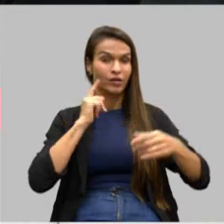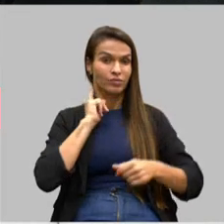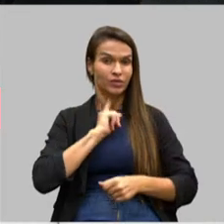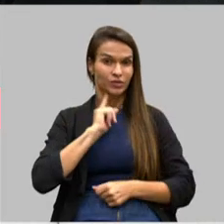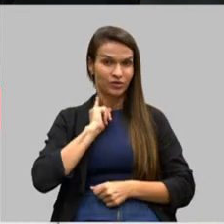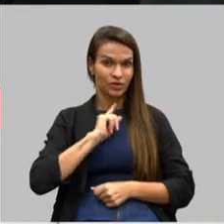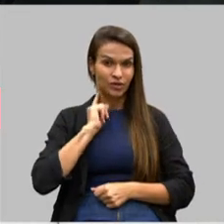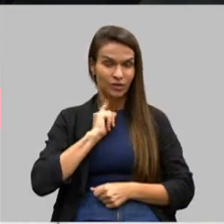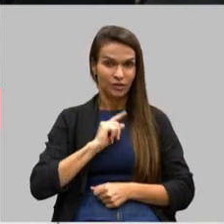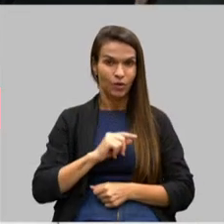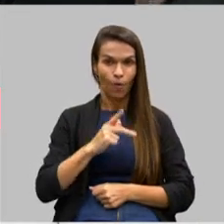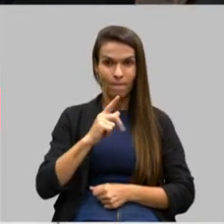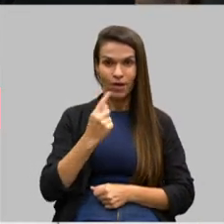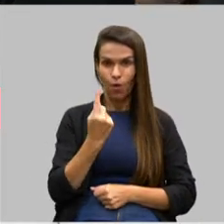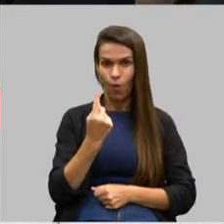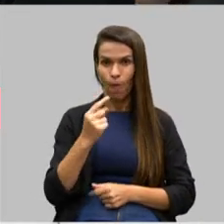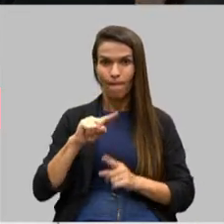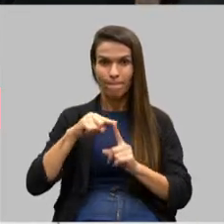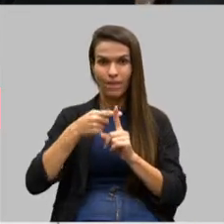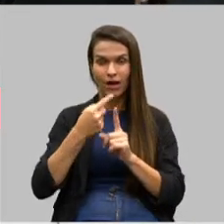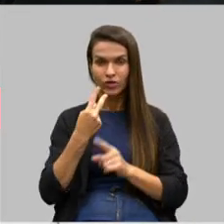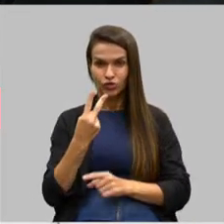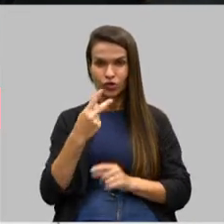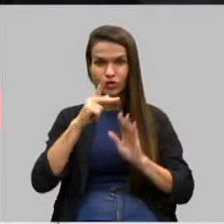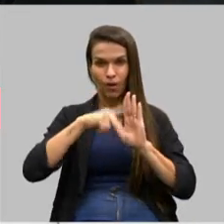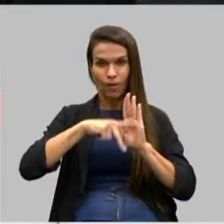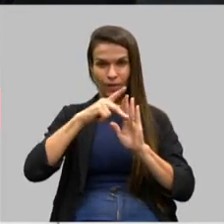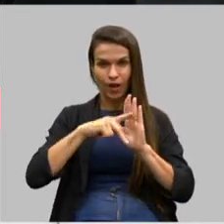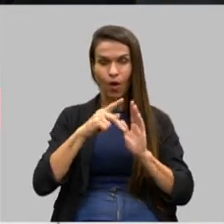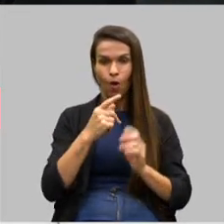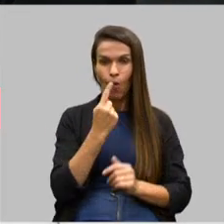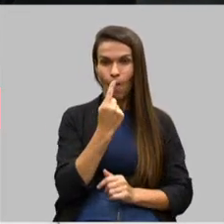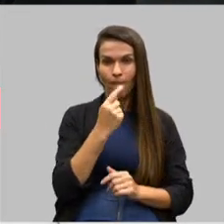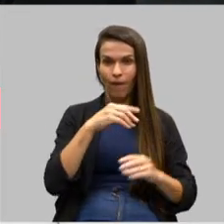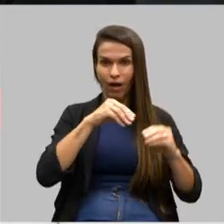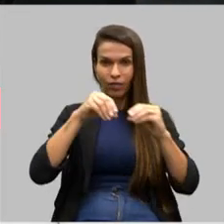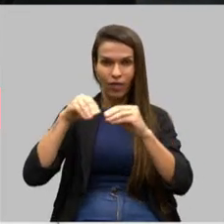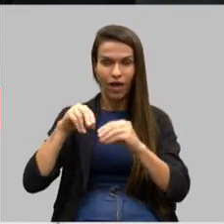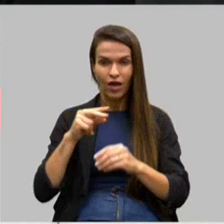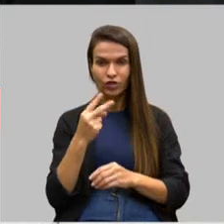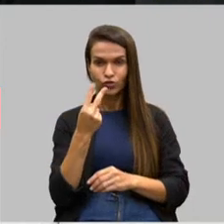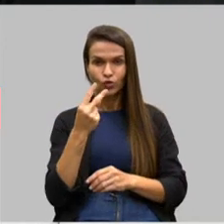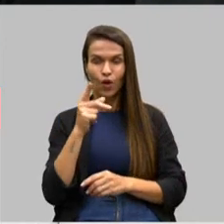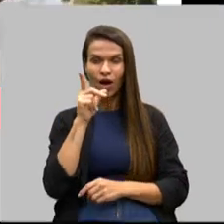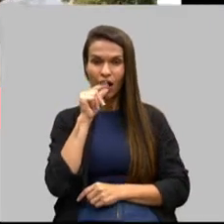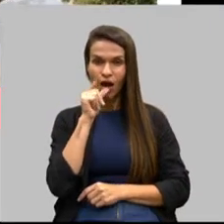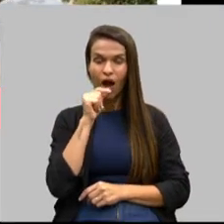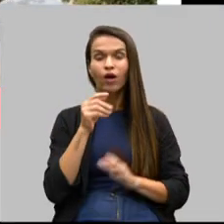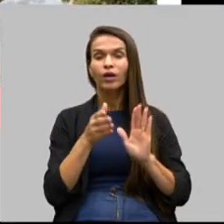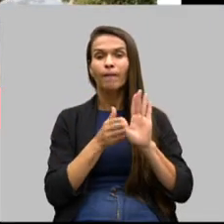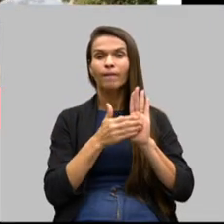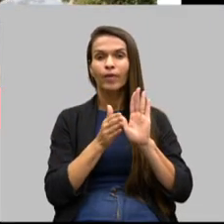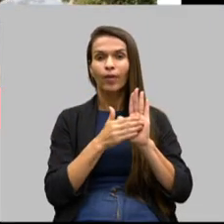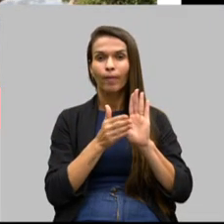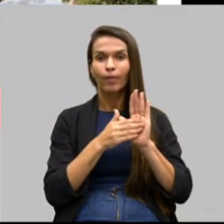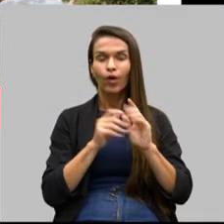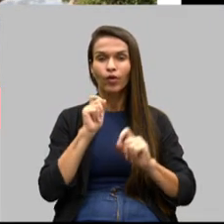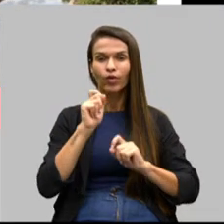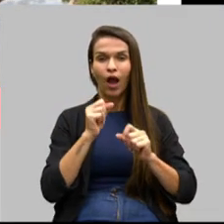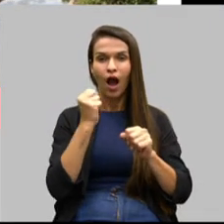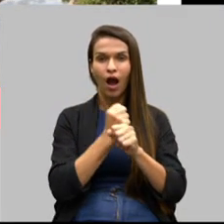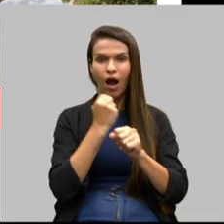O P1 mais 2, que é o programa Uma Terra e Duas Águas, o que, que ele propõe? Ele propõe a construção